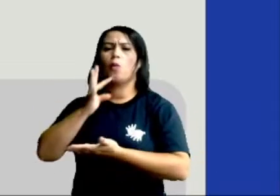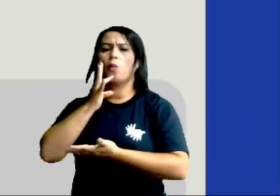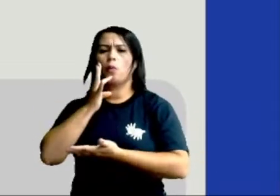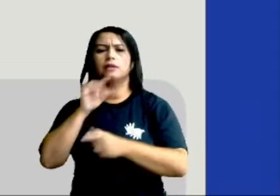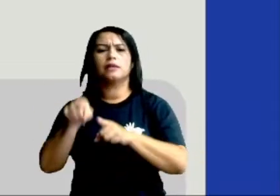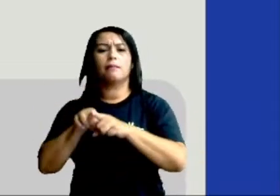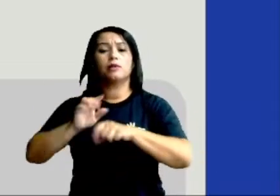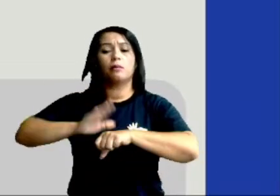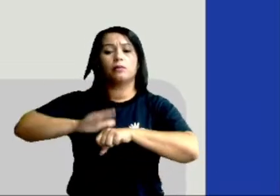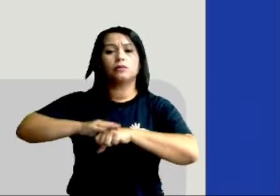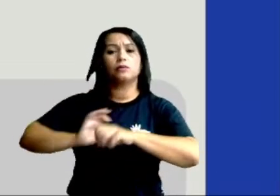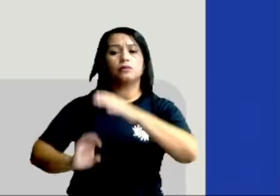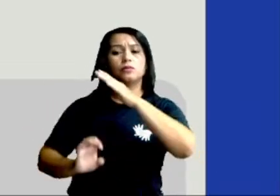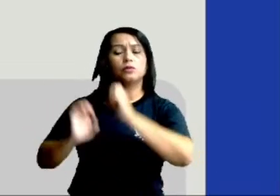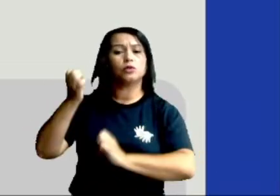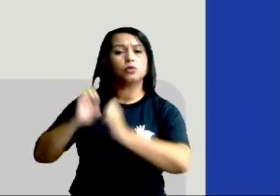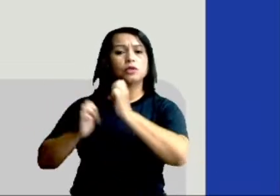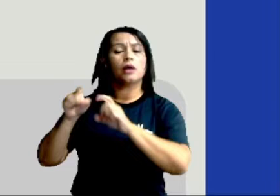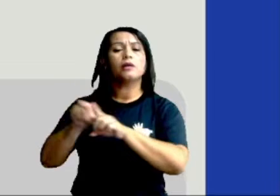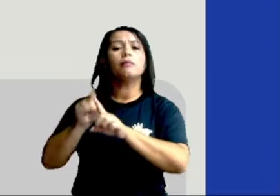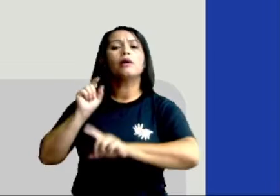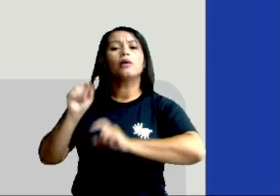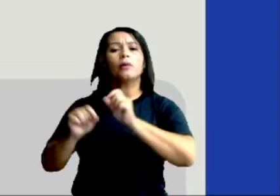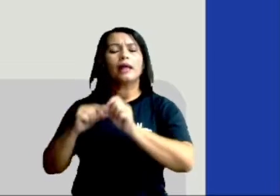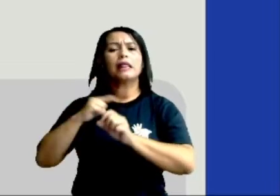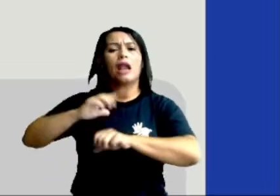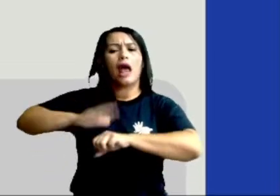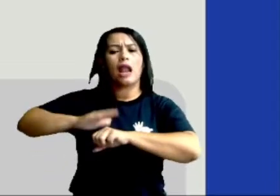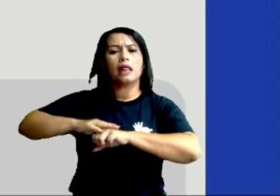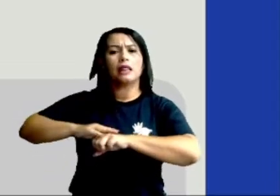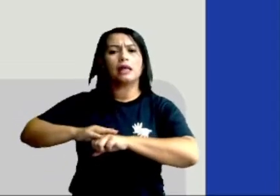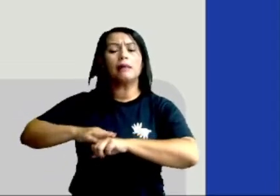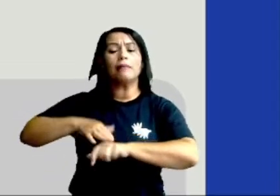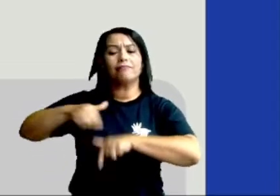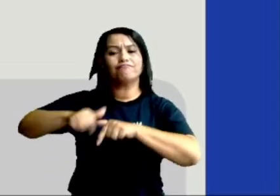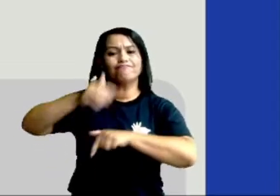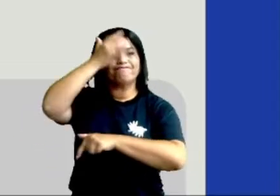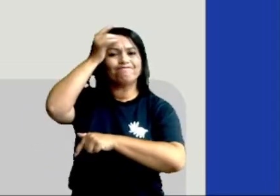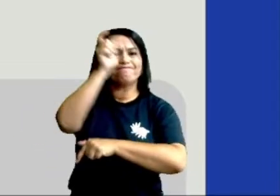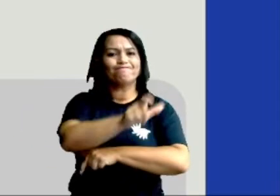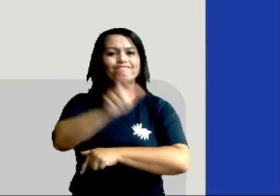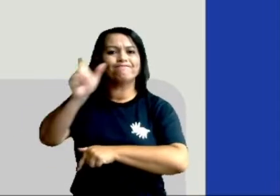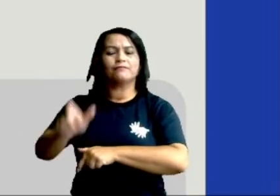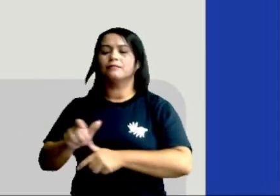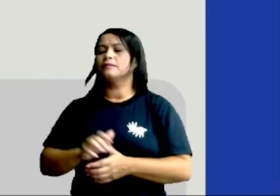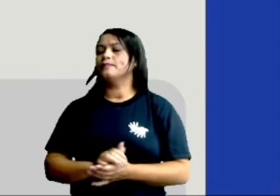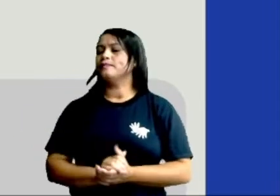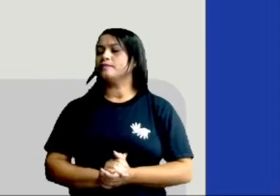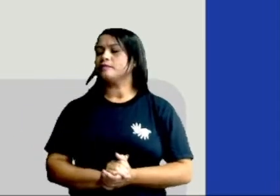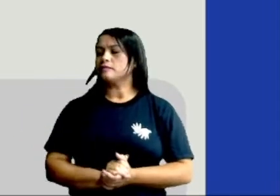produção industrial, garantindo mão de obra qualificada para a indústria.